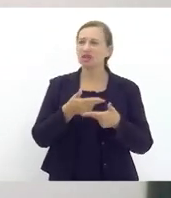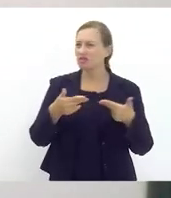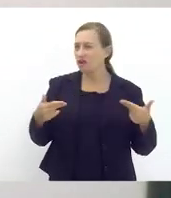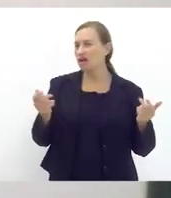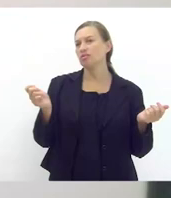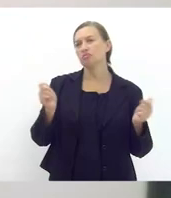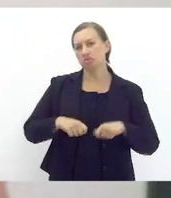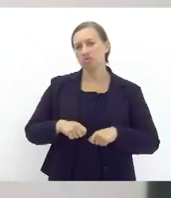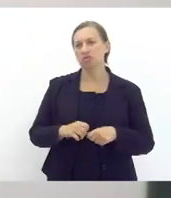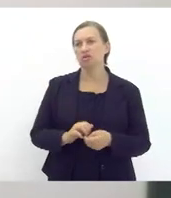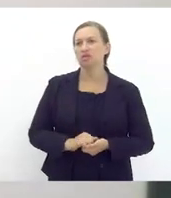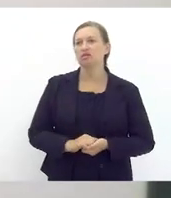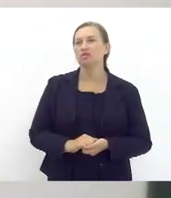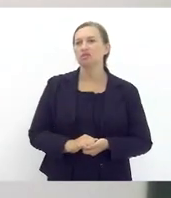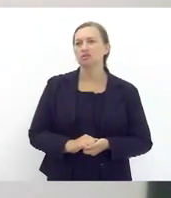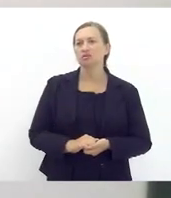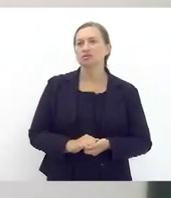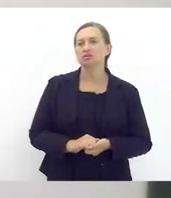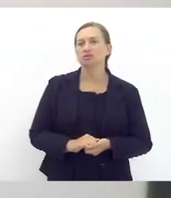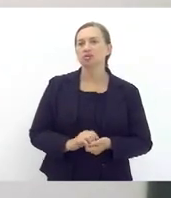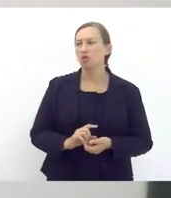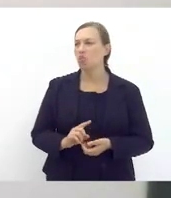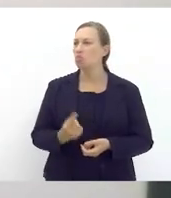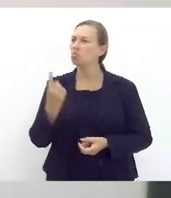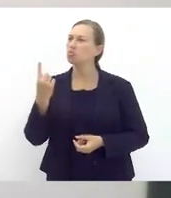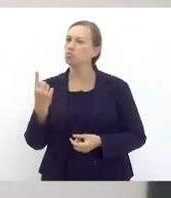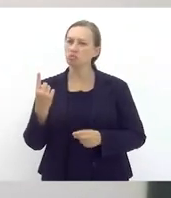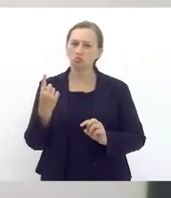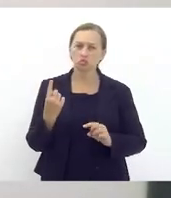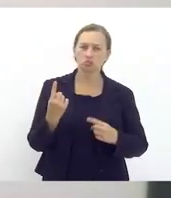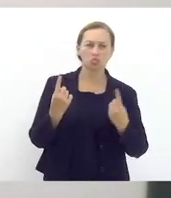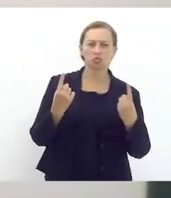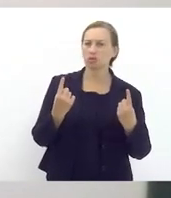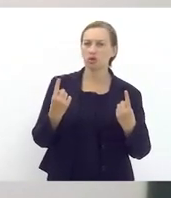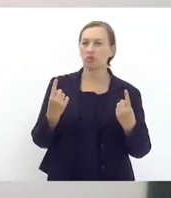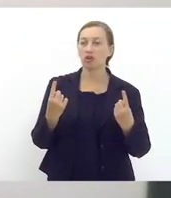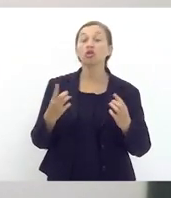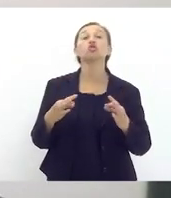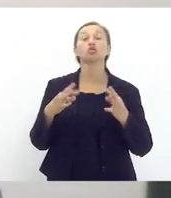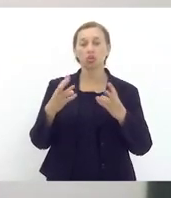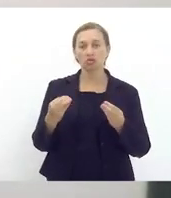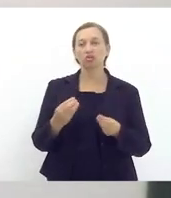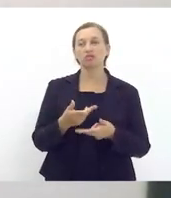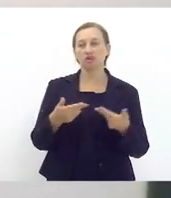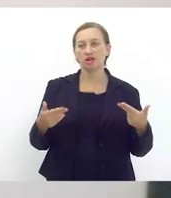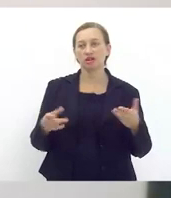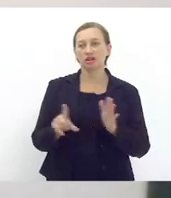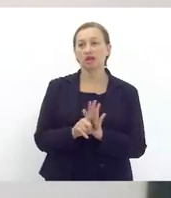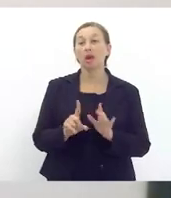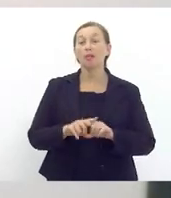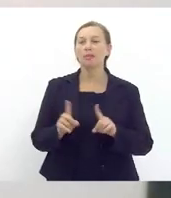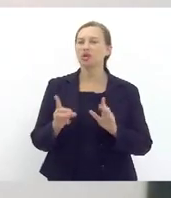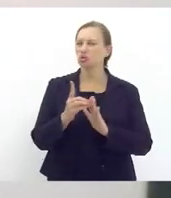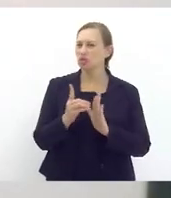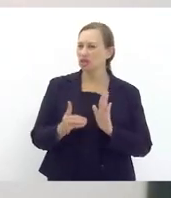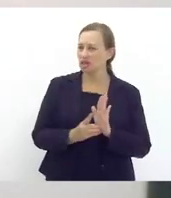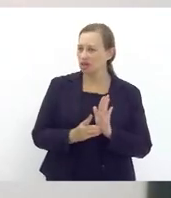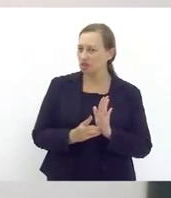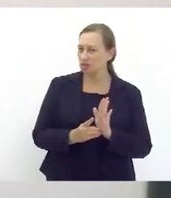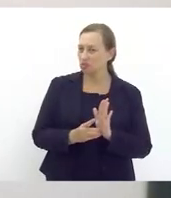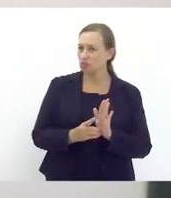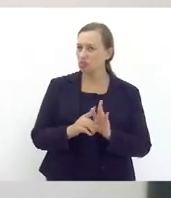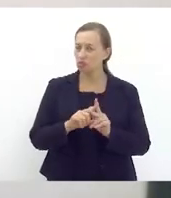muitas possibilidades elas não são uma coisa ou outra conforme está na redação da lei mas o decreto de